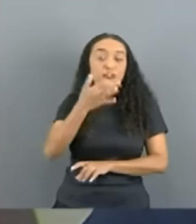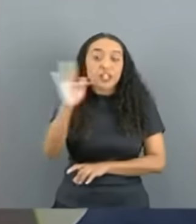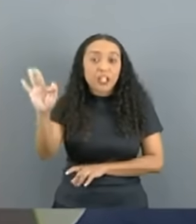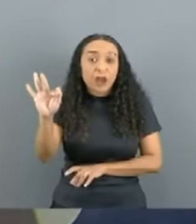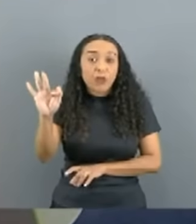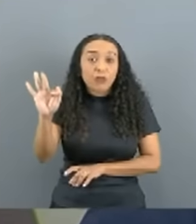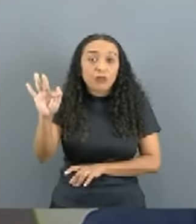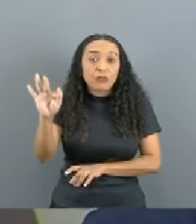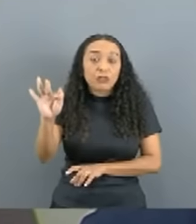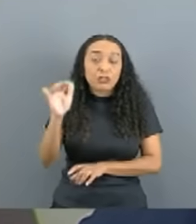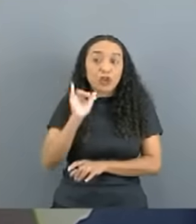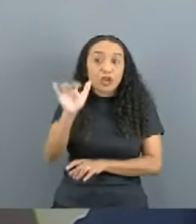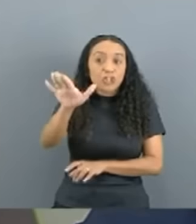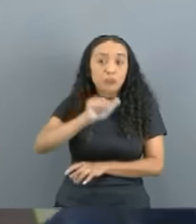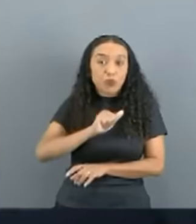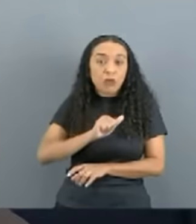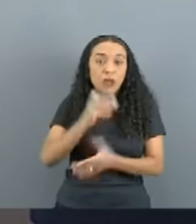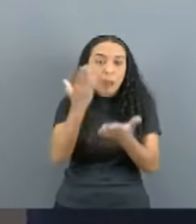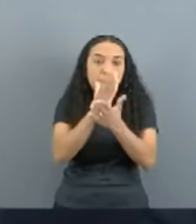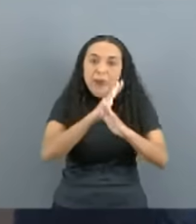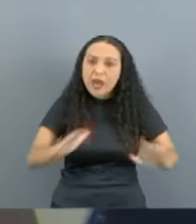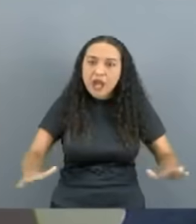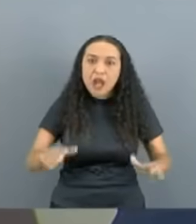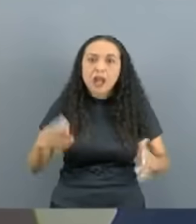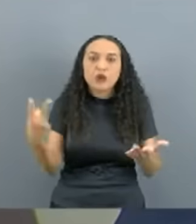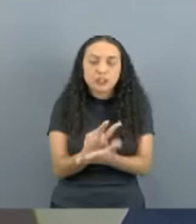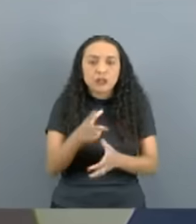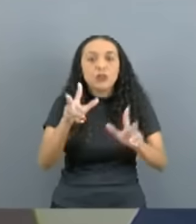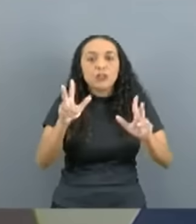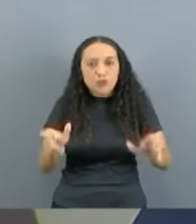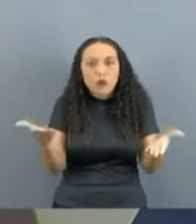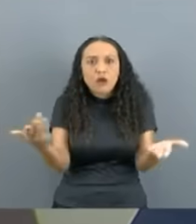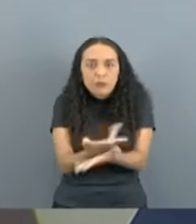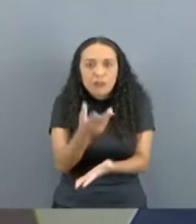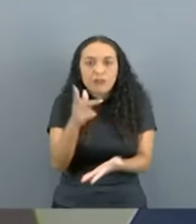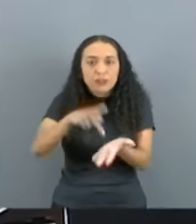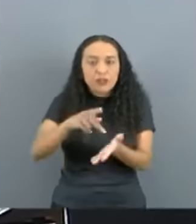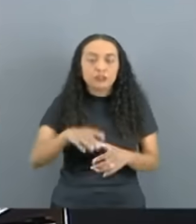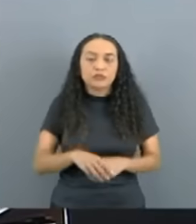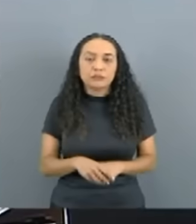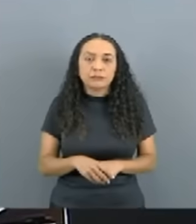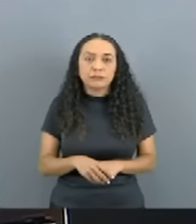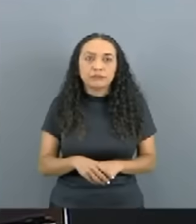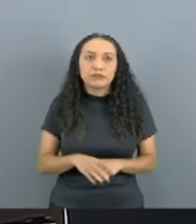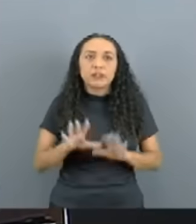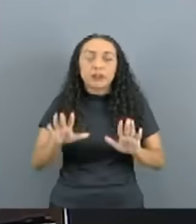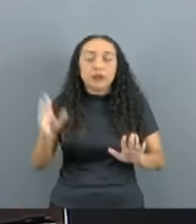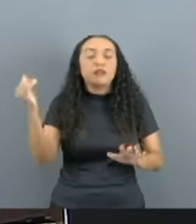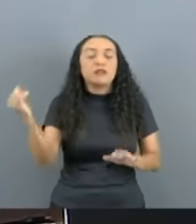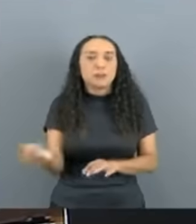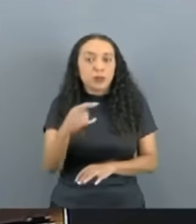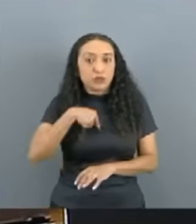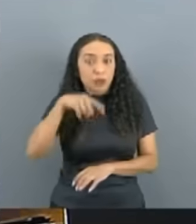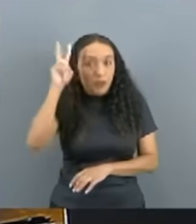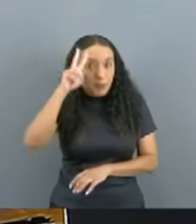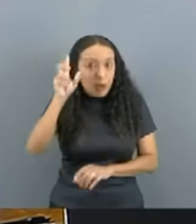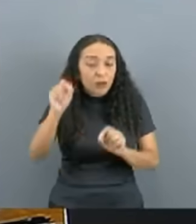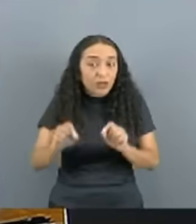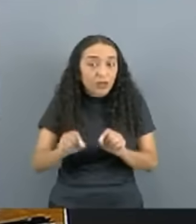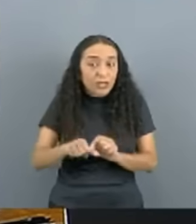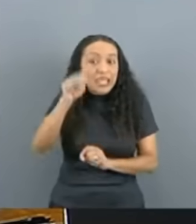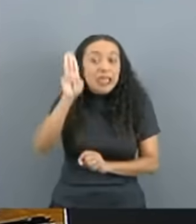para chamar a Polícia Federal e acabar com essa farra, como de fato acabamos. É importante a gente lembrar aqui que